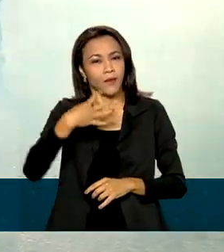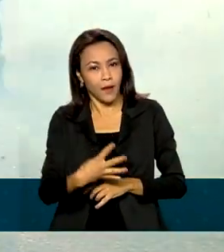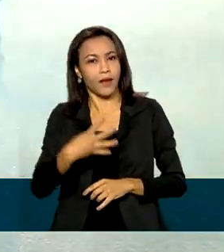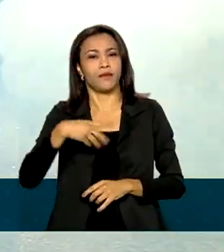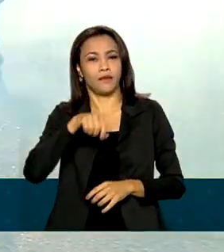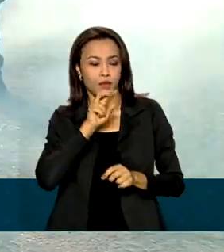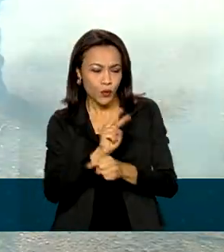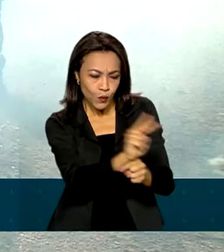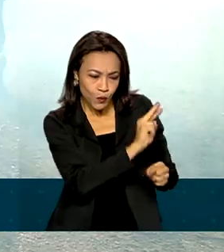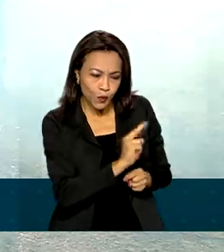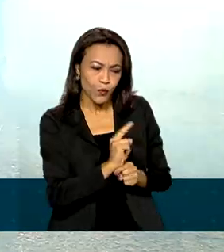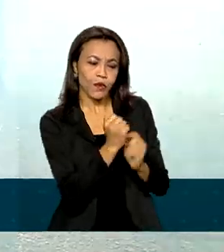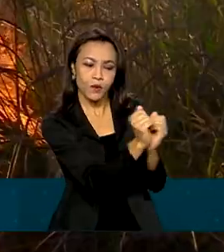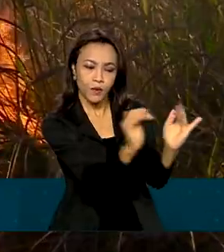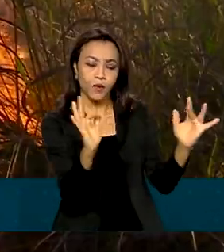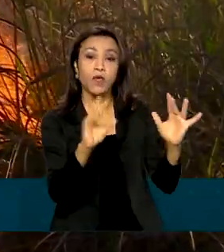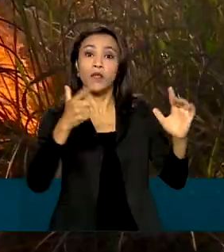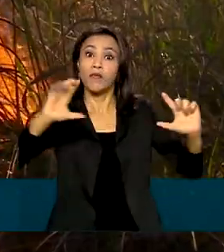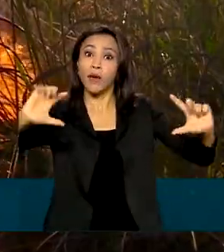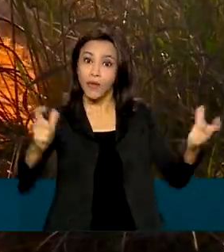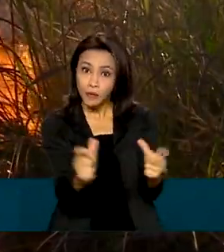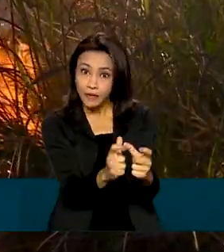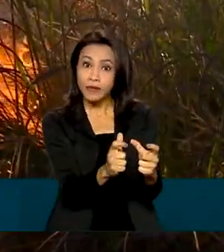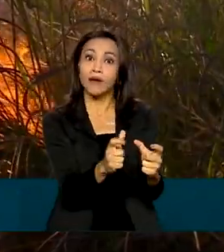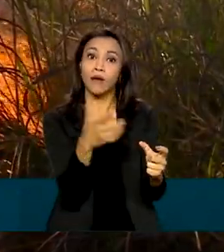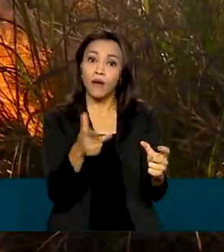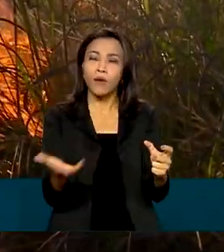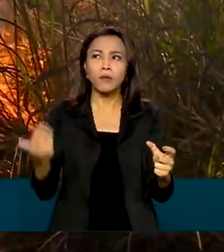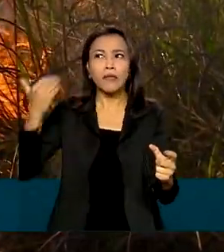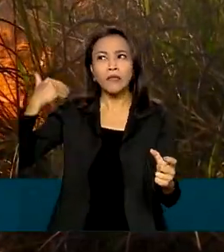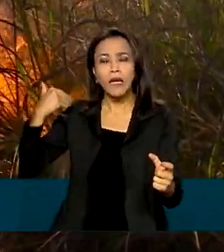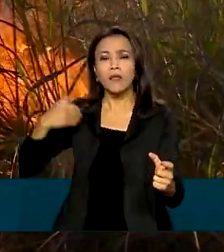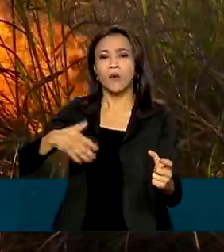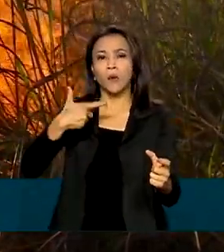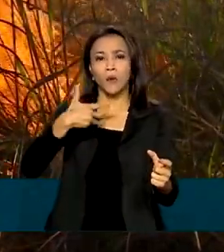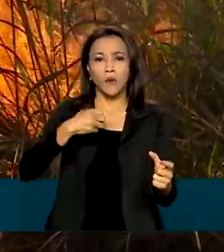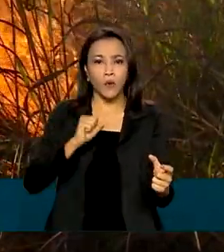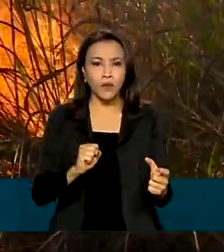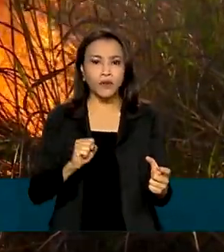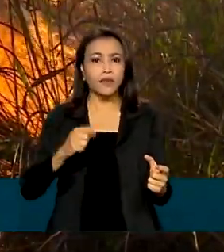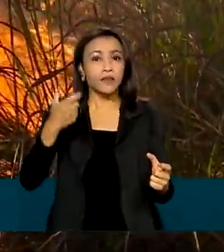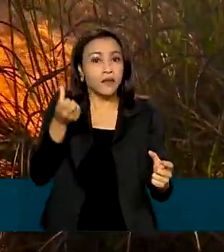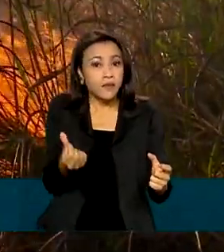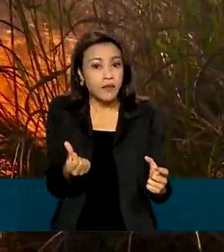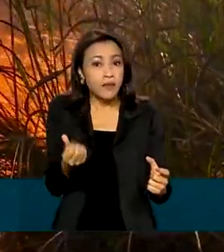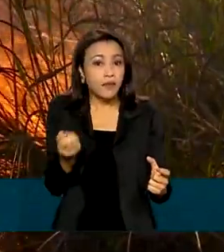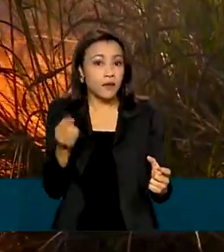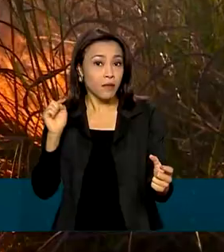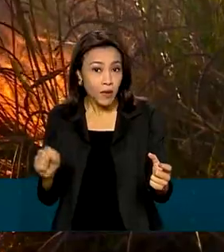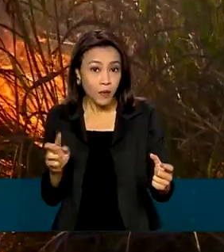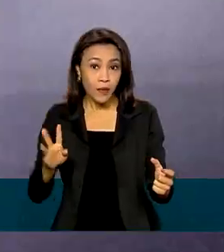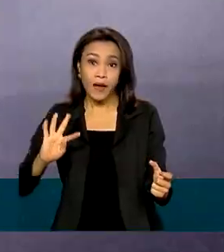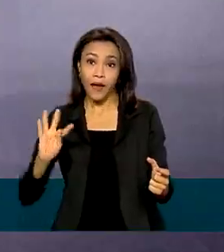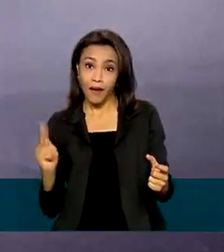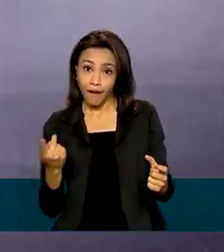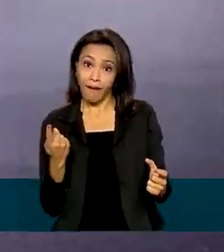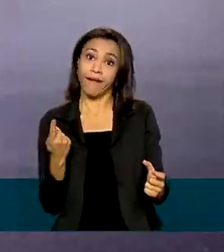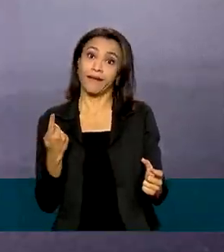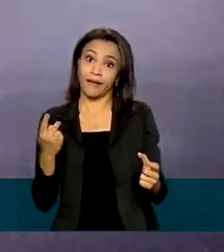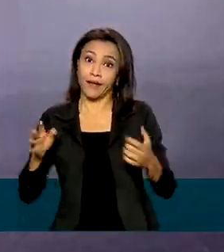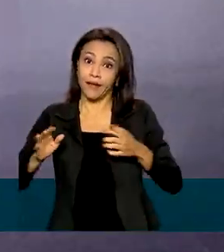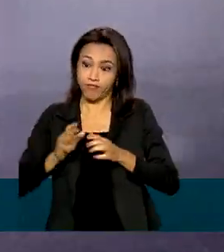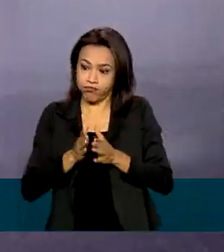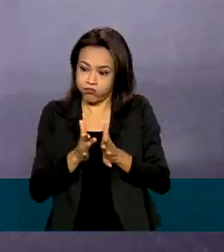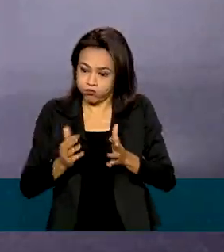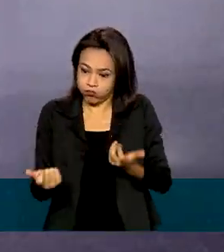redução de áreas queimadas. No ano passado, foram 860 mil hectares atingidos por incêndios. E